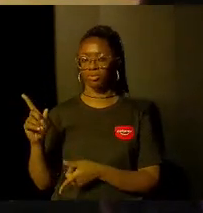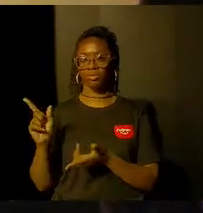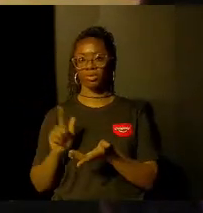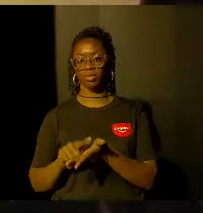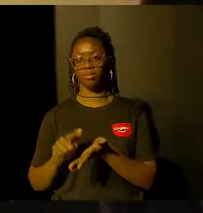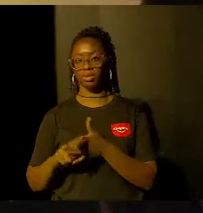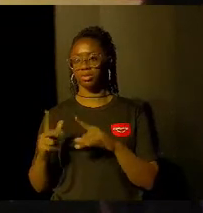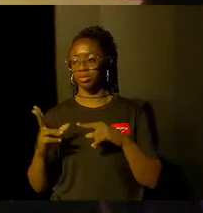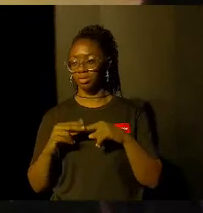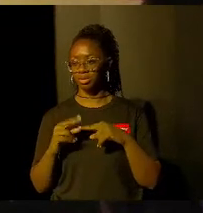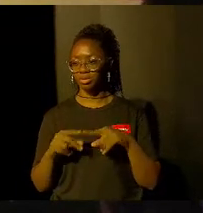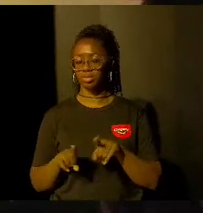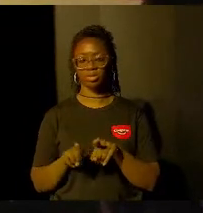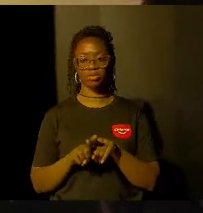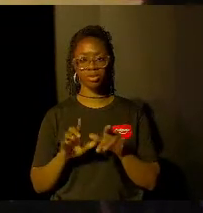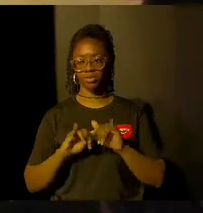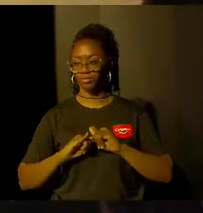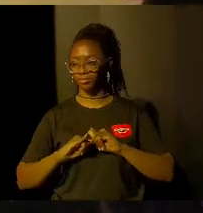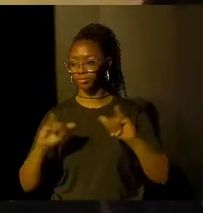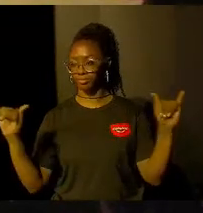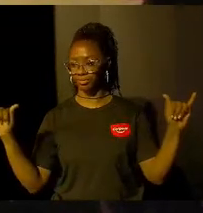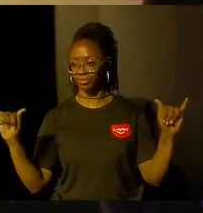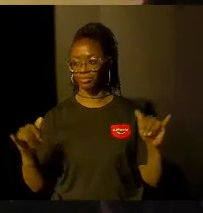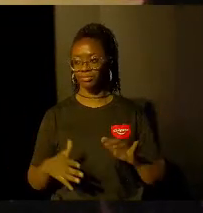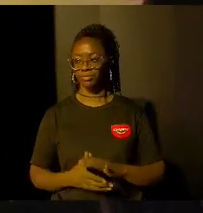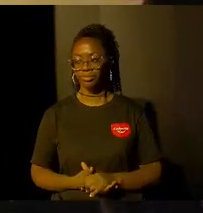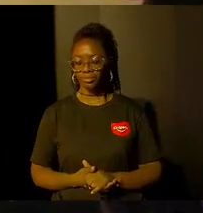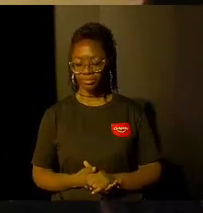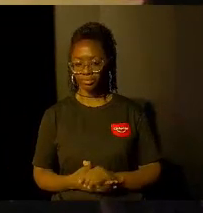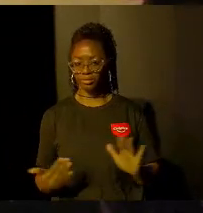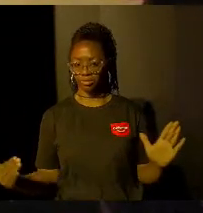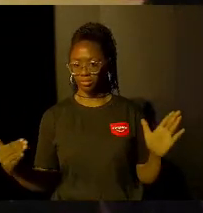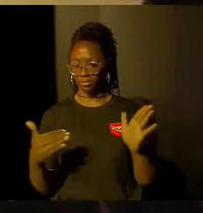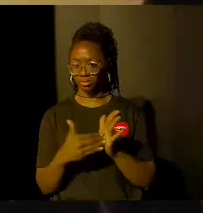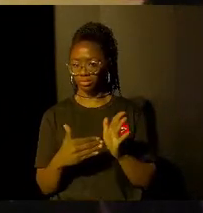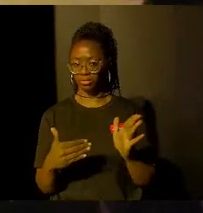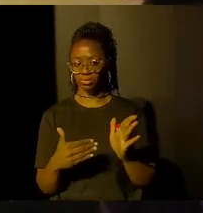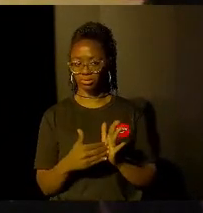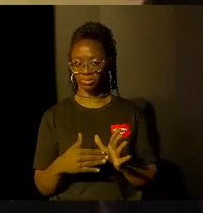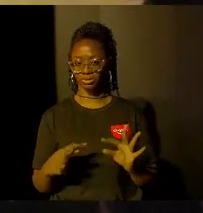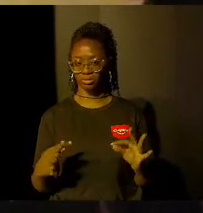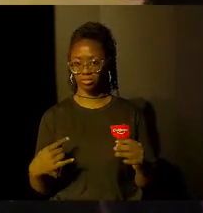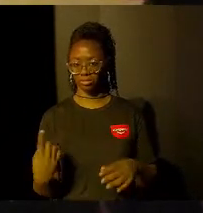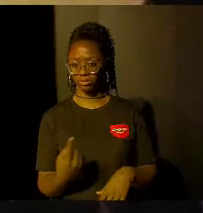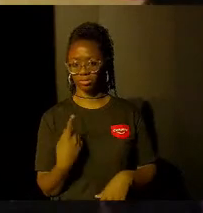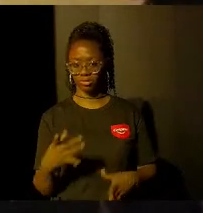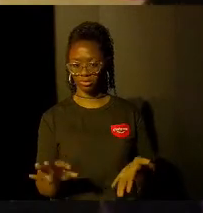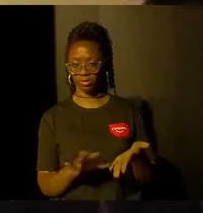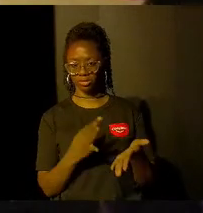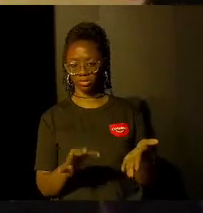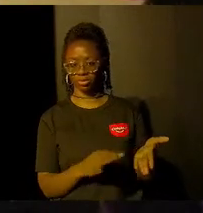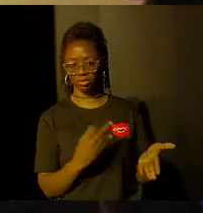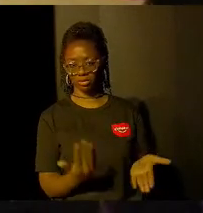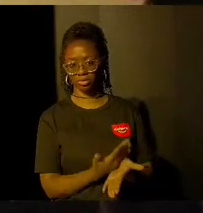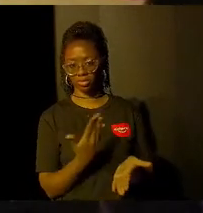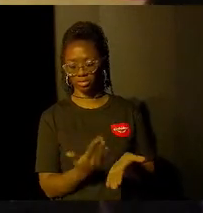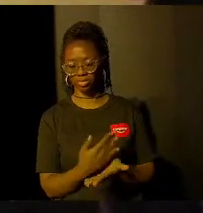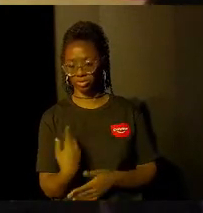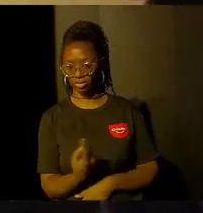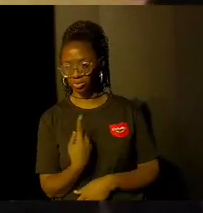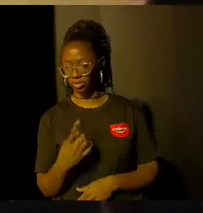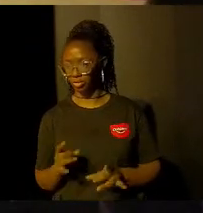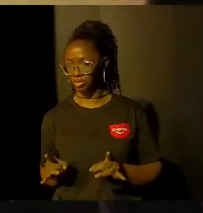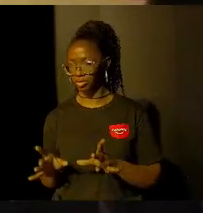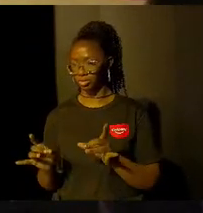e queria avisar também que ao final todas nós vamos assinar os nossos livros que